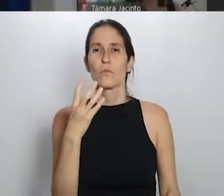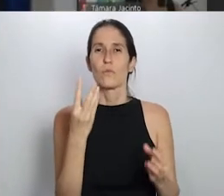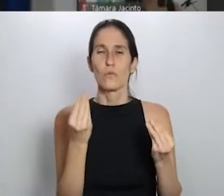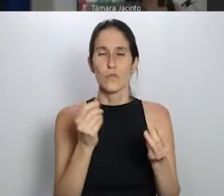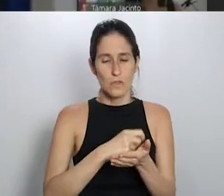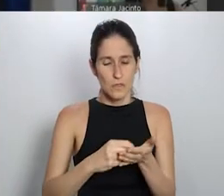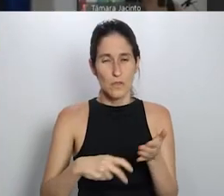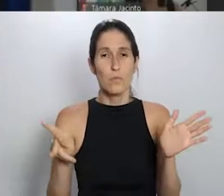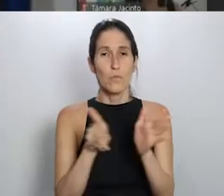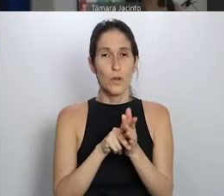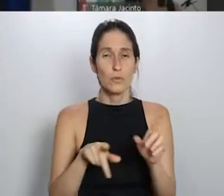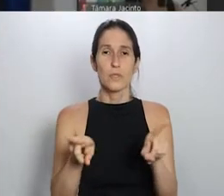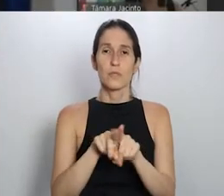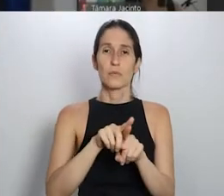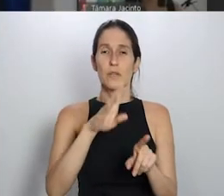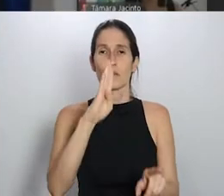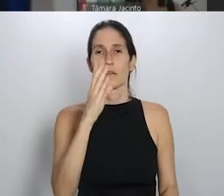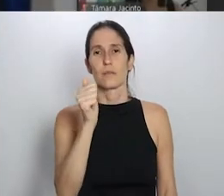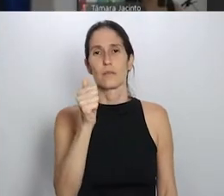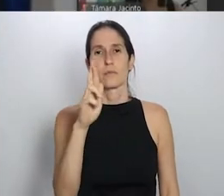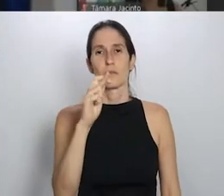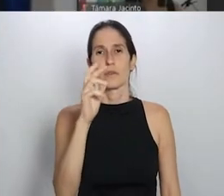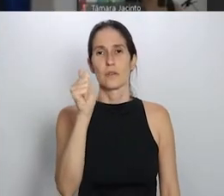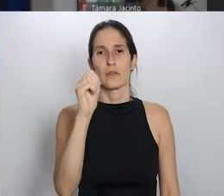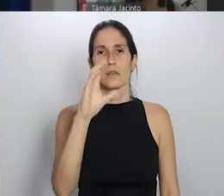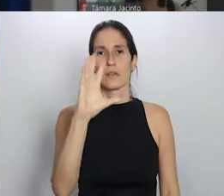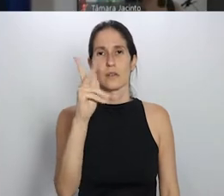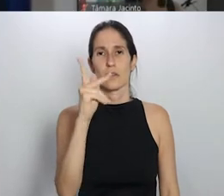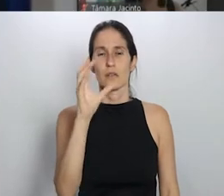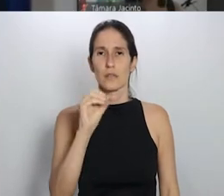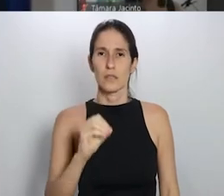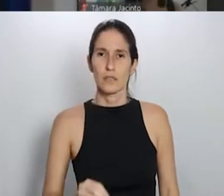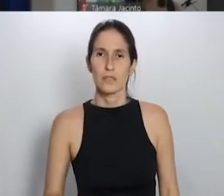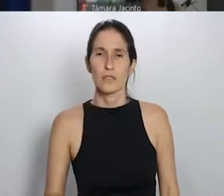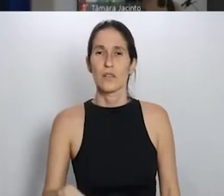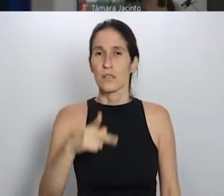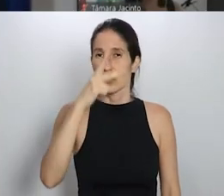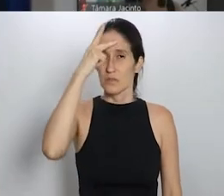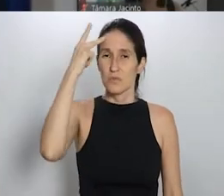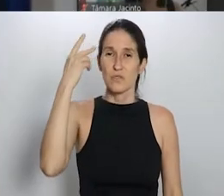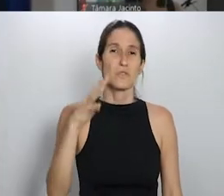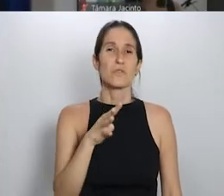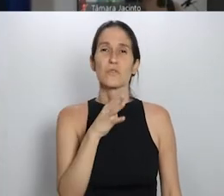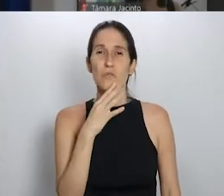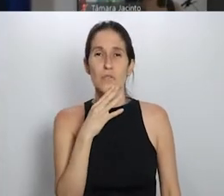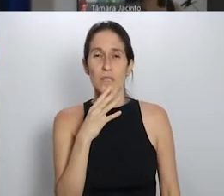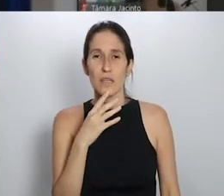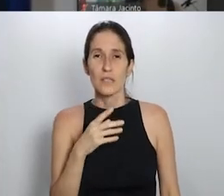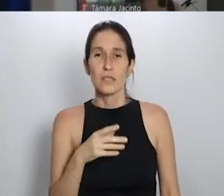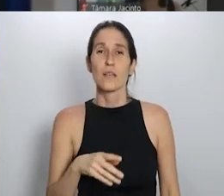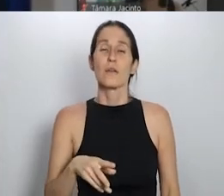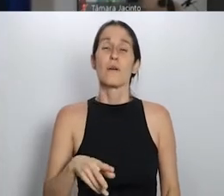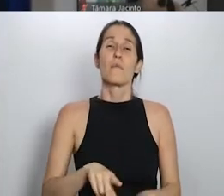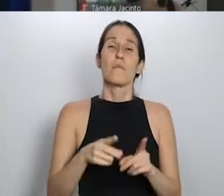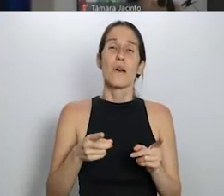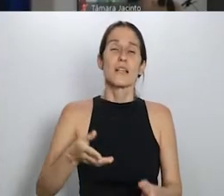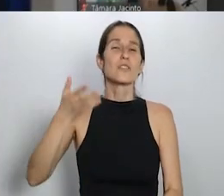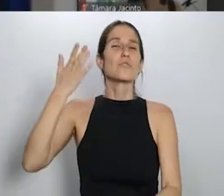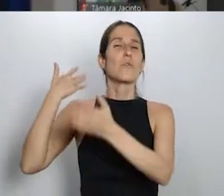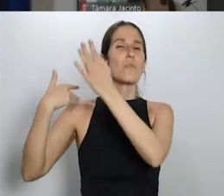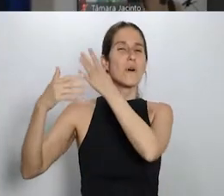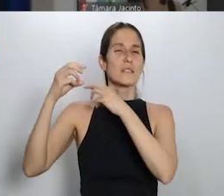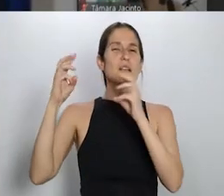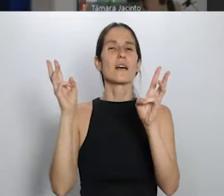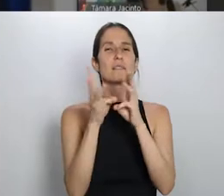repertório, do repertório de Baracho, muita coisa o pessoal teve conhecimento, mas tem alguma ciranda daquela época que